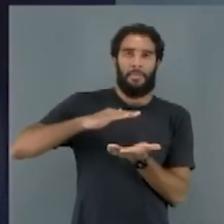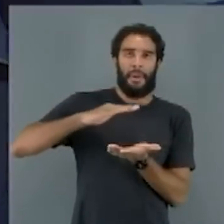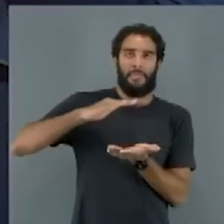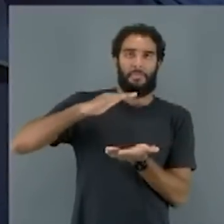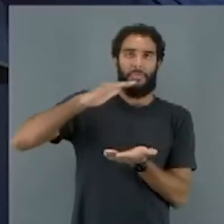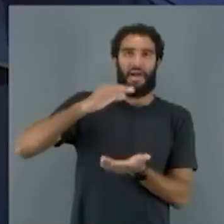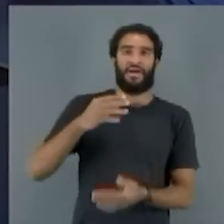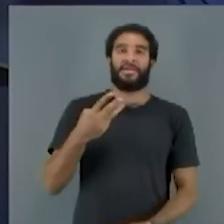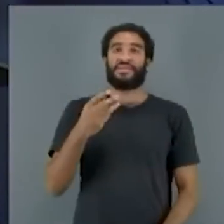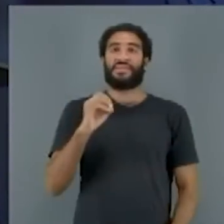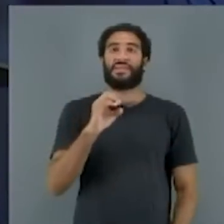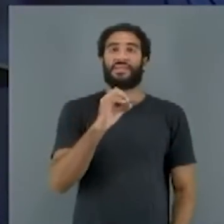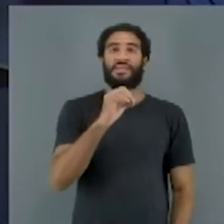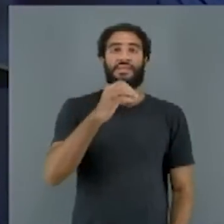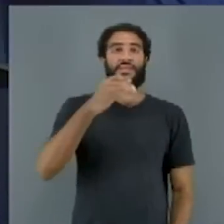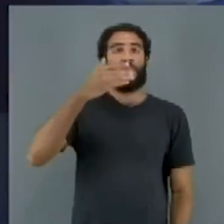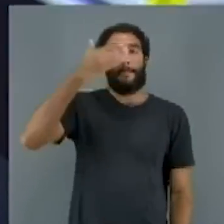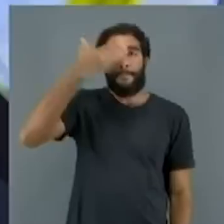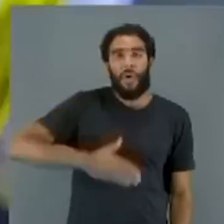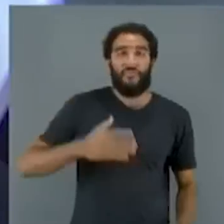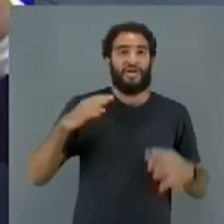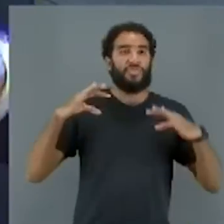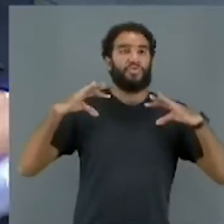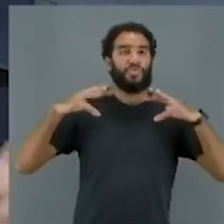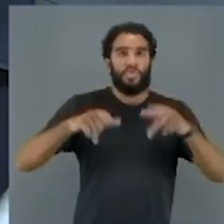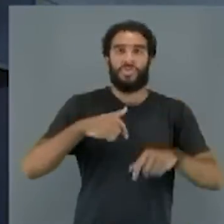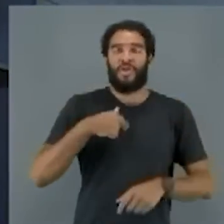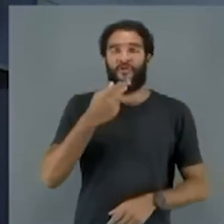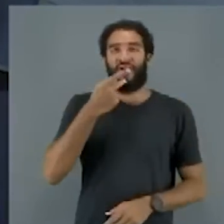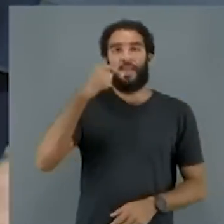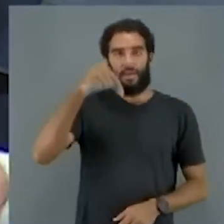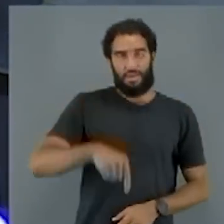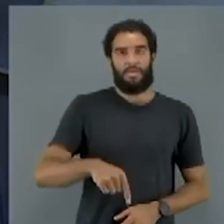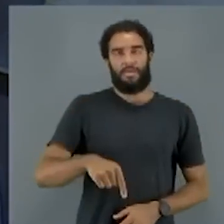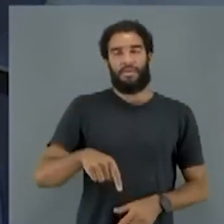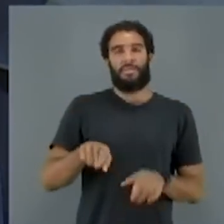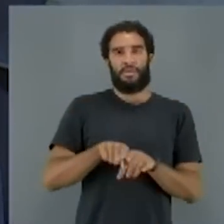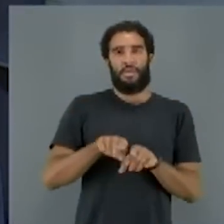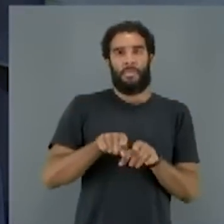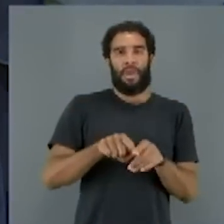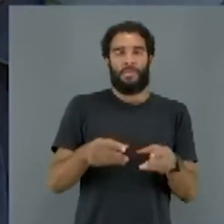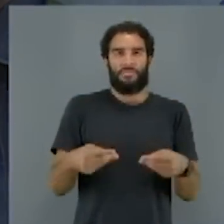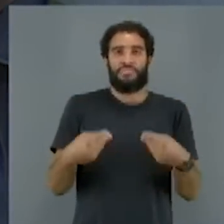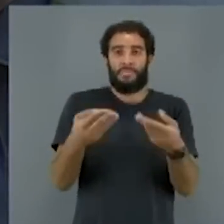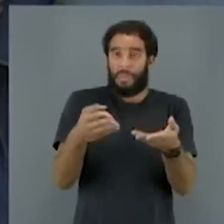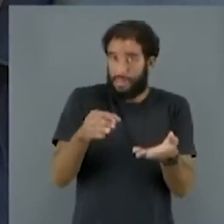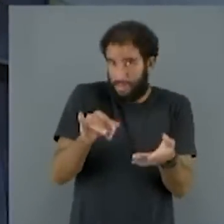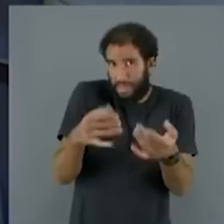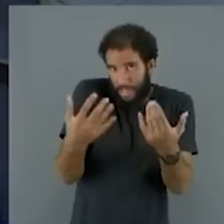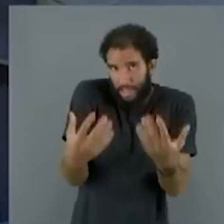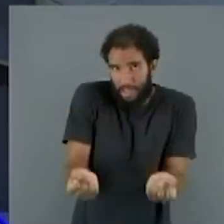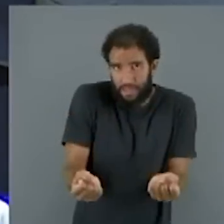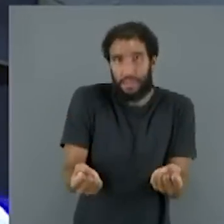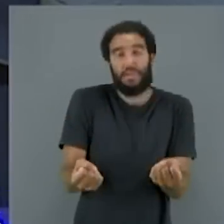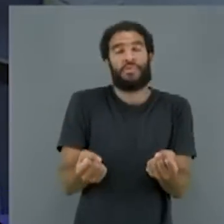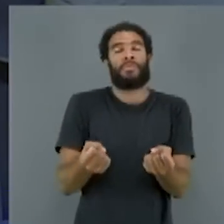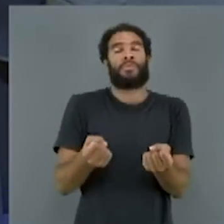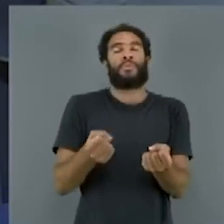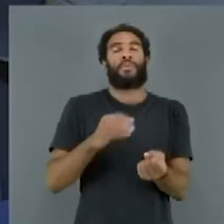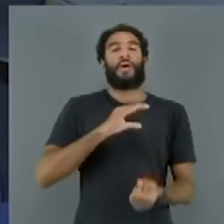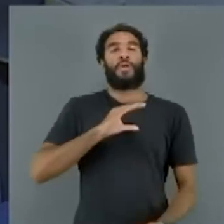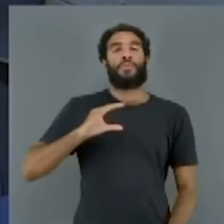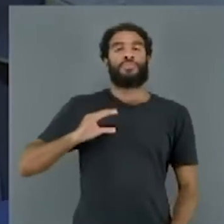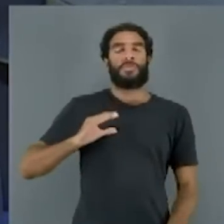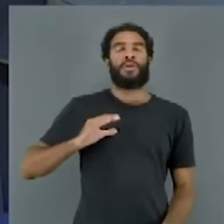que comprovam tudo o que eu vou afirmar aqui hoje, que será encaminhado oportunamente, se permitido, à comissão para